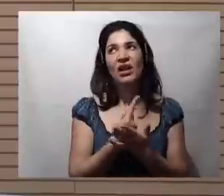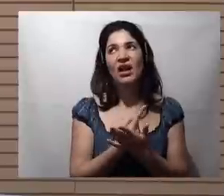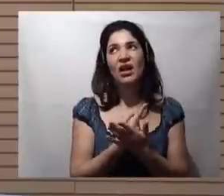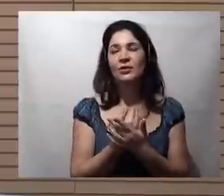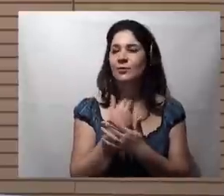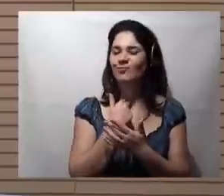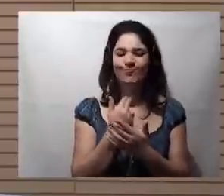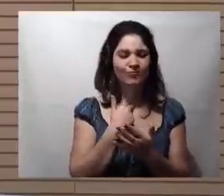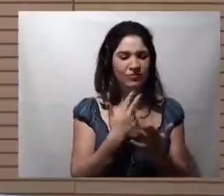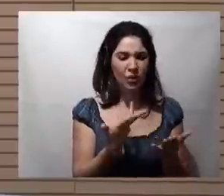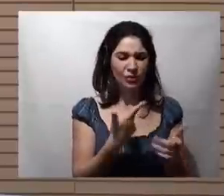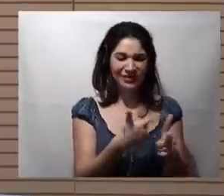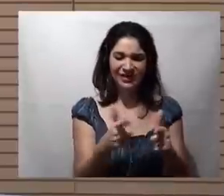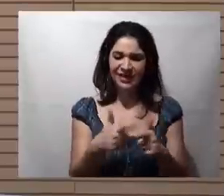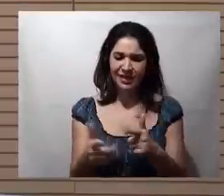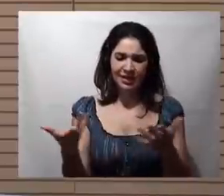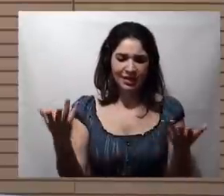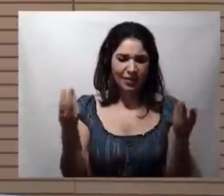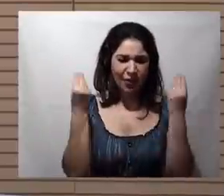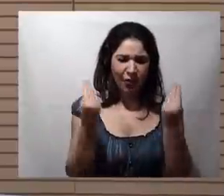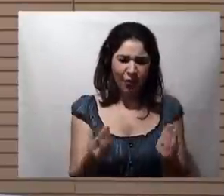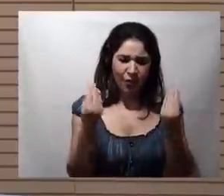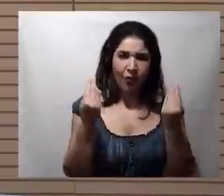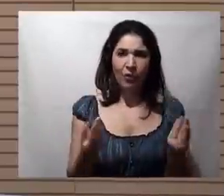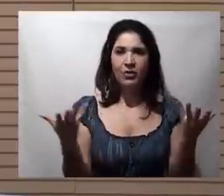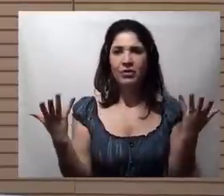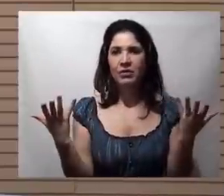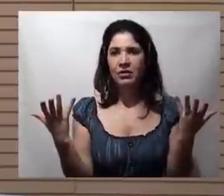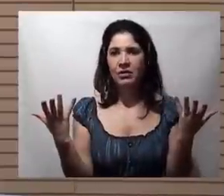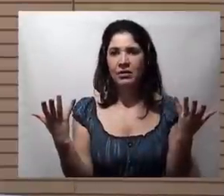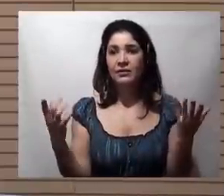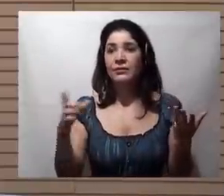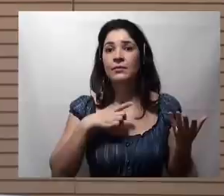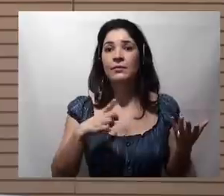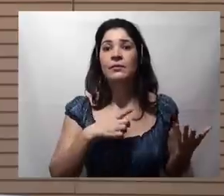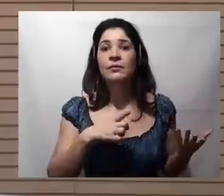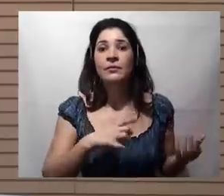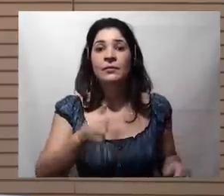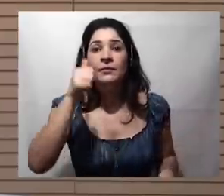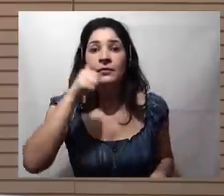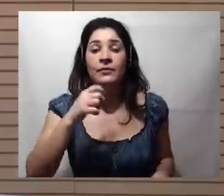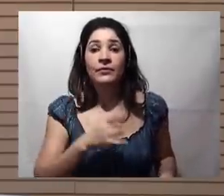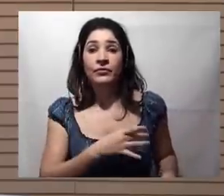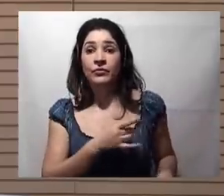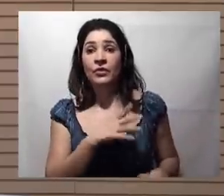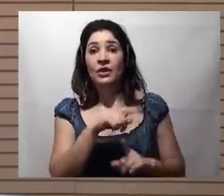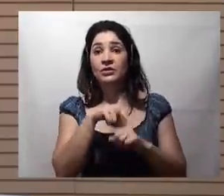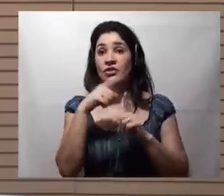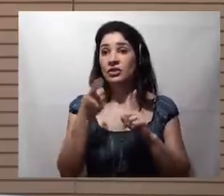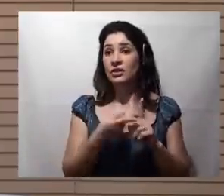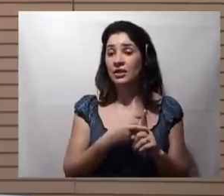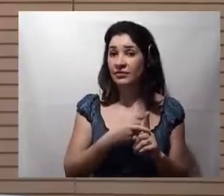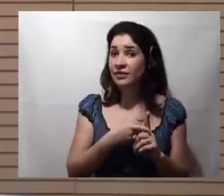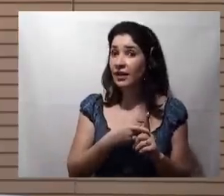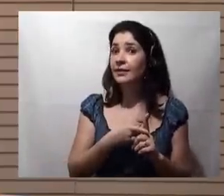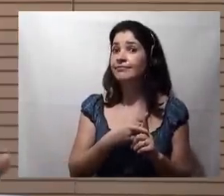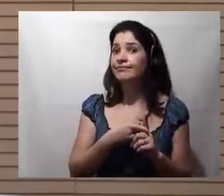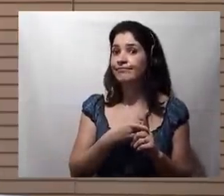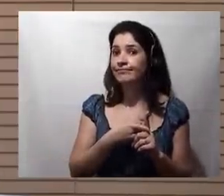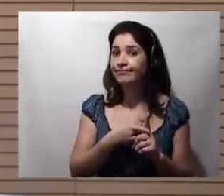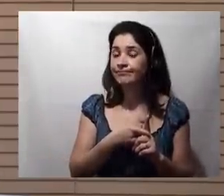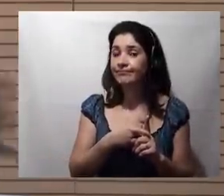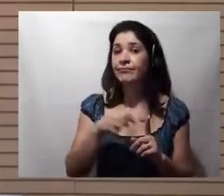não pode não pode e tem umas meninas tão com medo de engravidar e